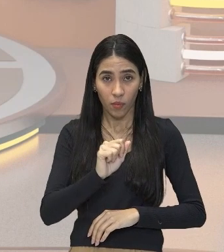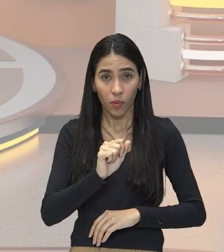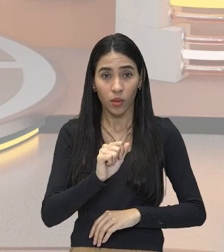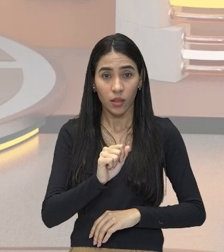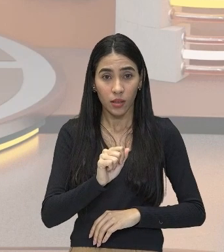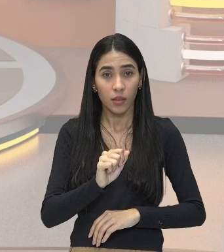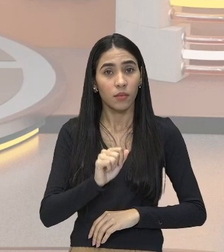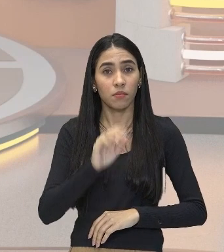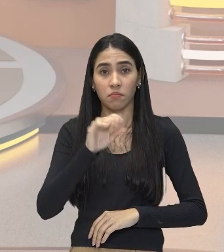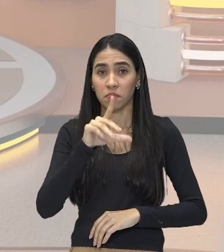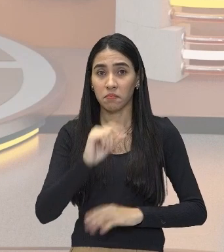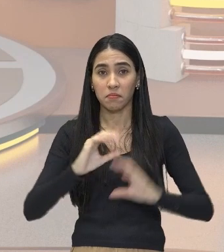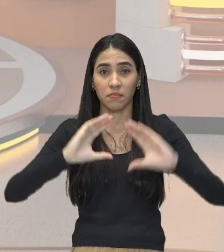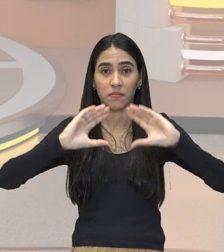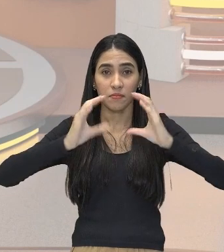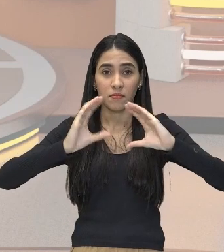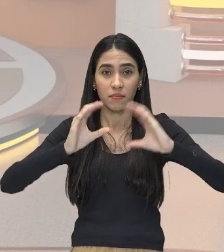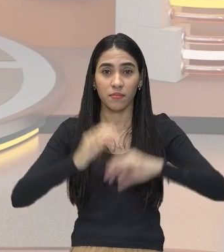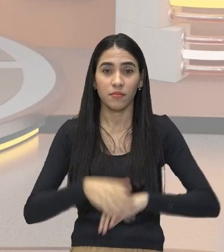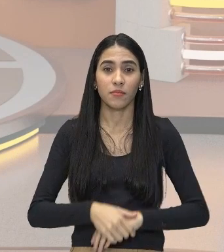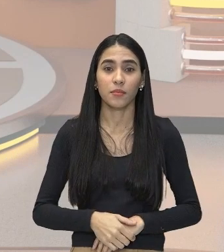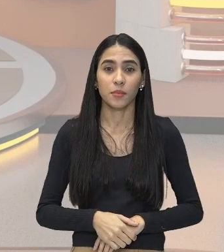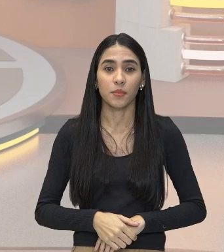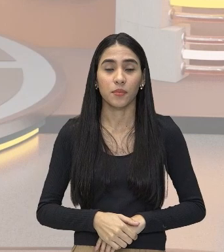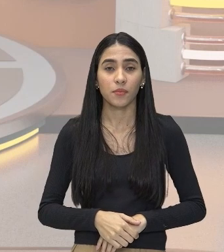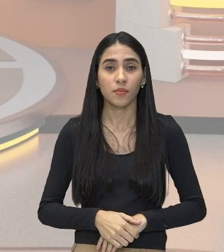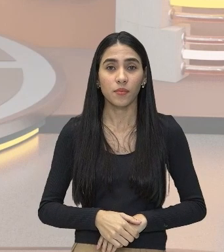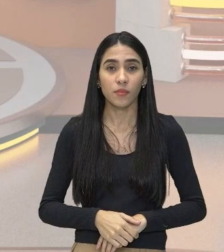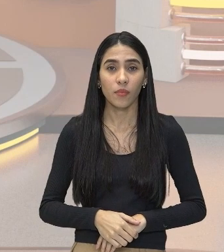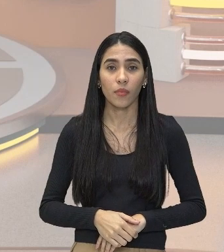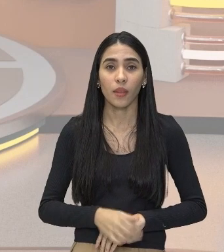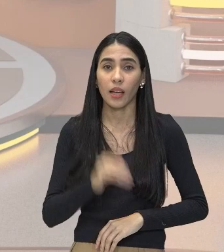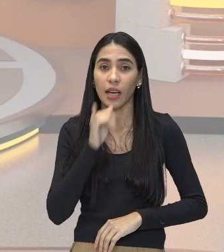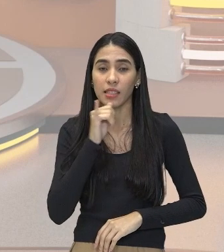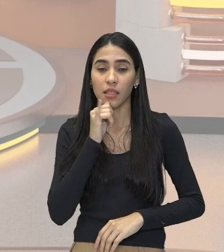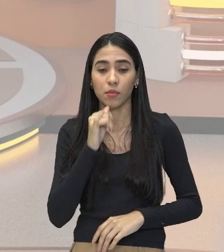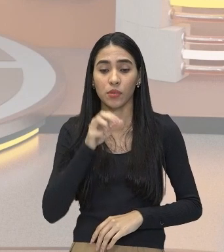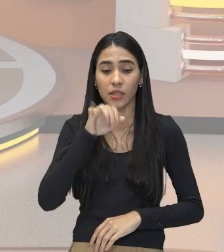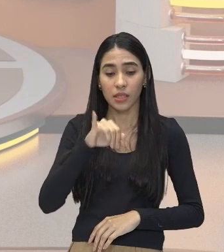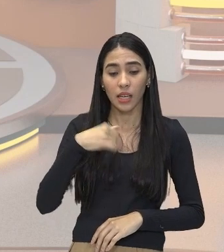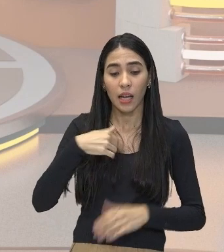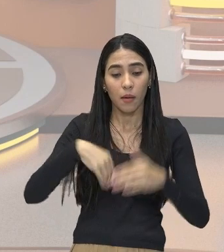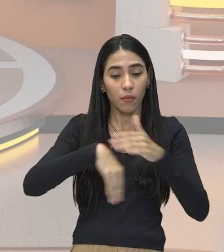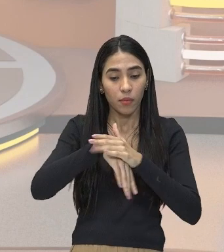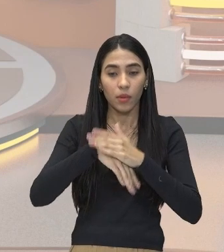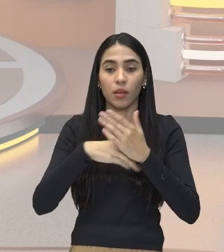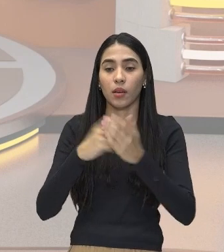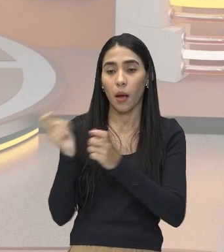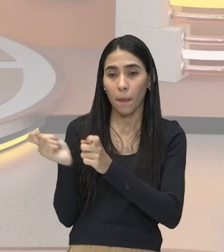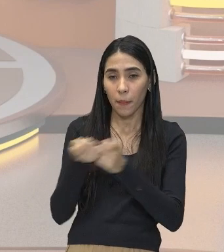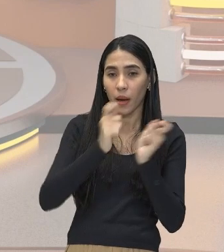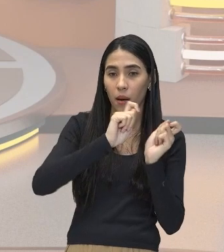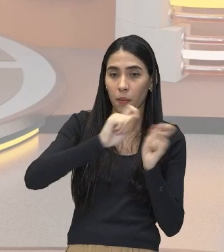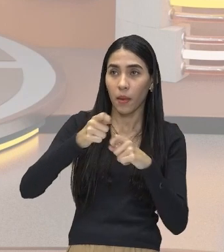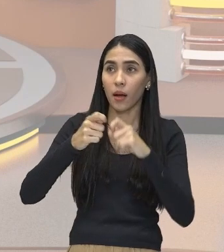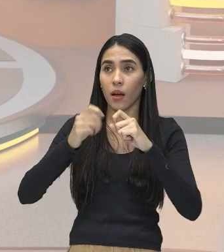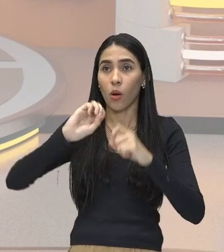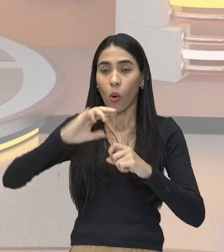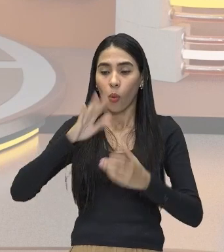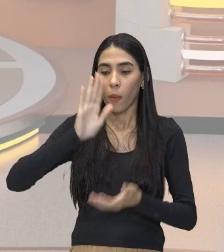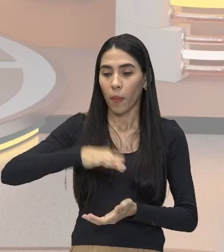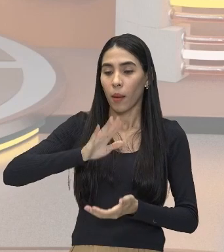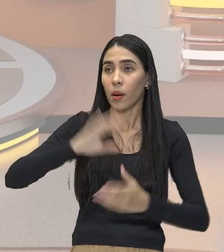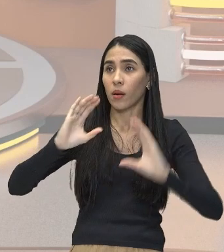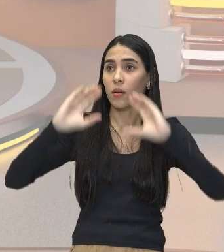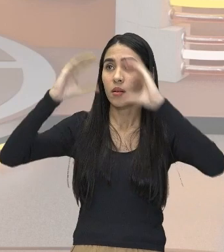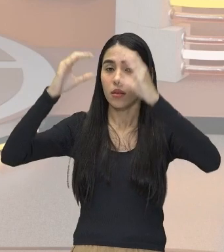ser uma bola. Agora, o resto, se ela ser de basquete, de futebol, de ping-pong ou de tênis, isso aí